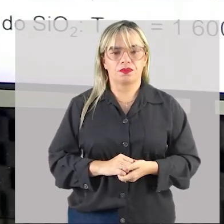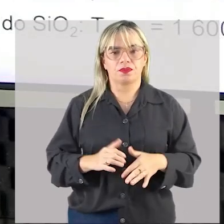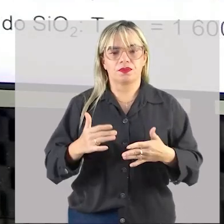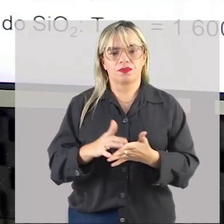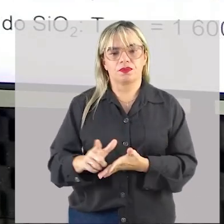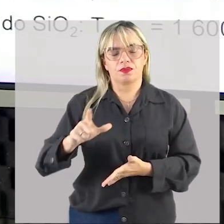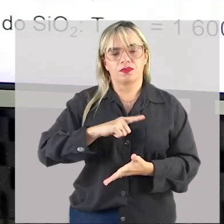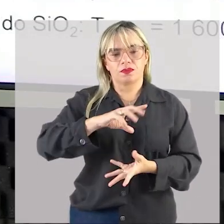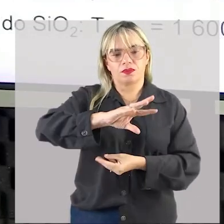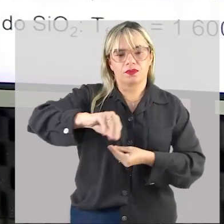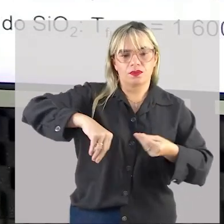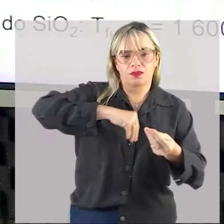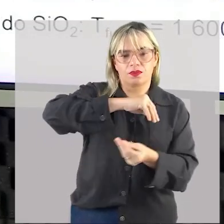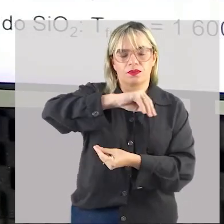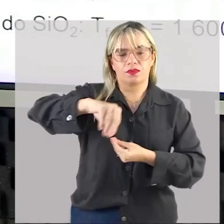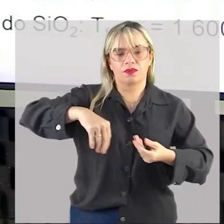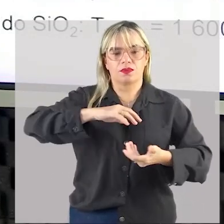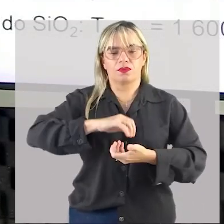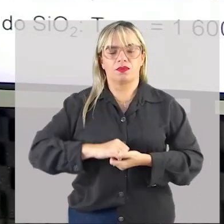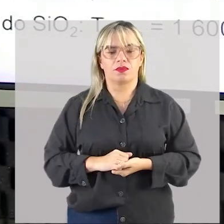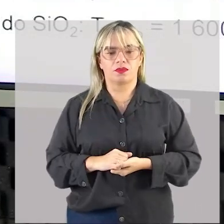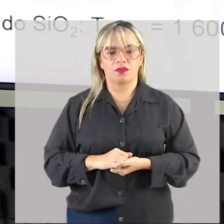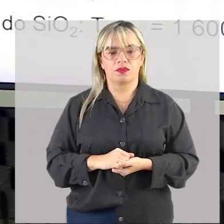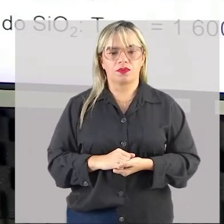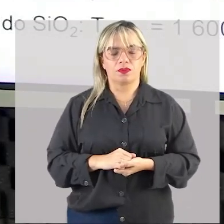Quando você tem uma mistura,